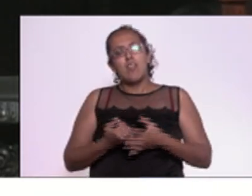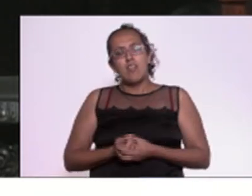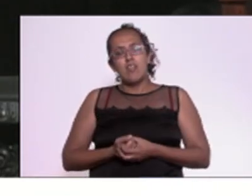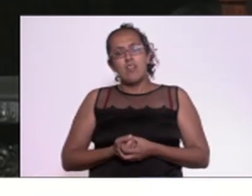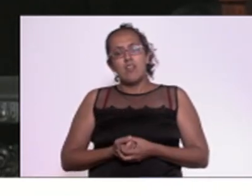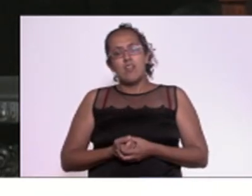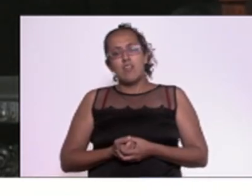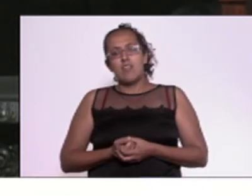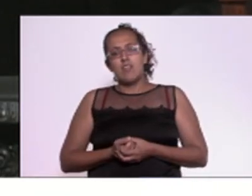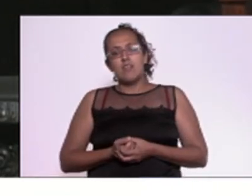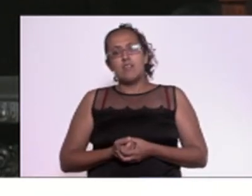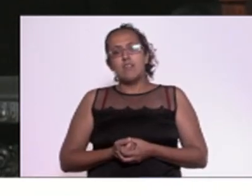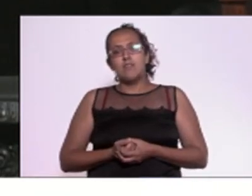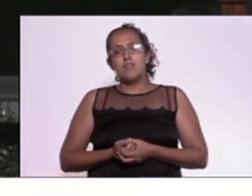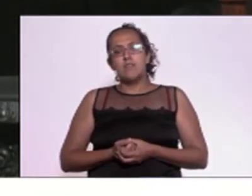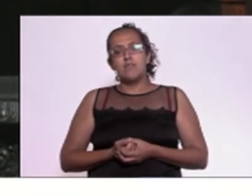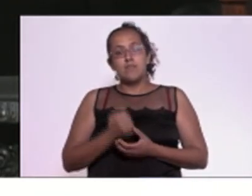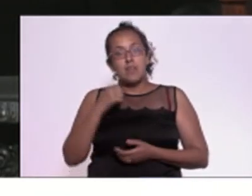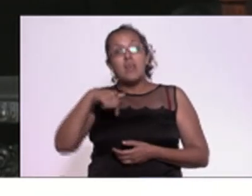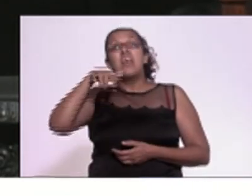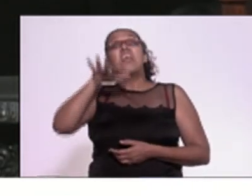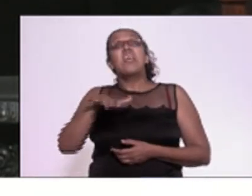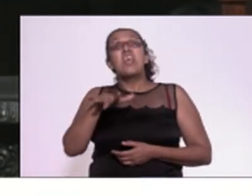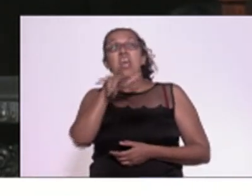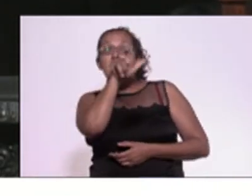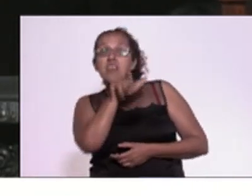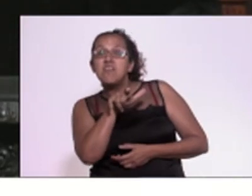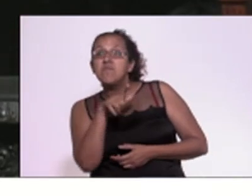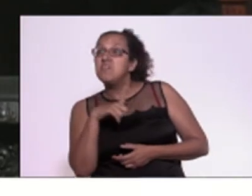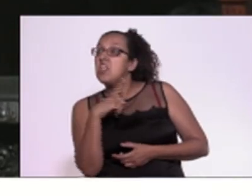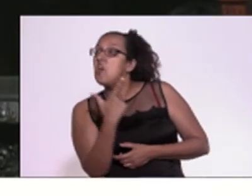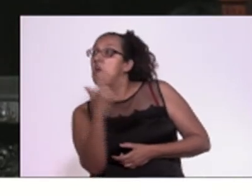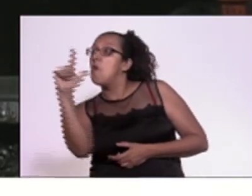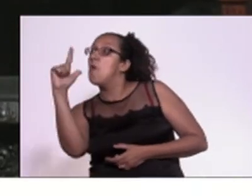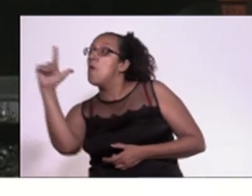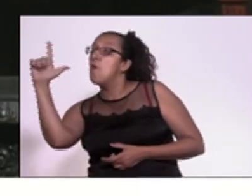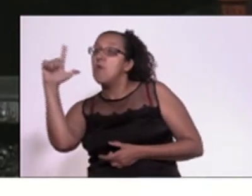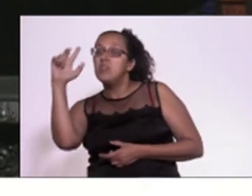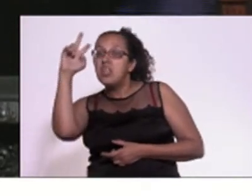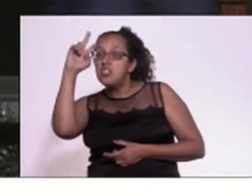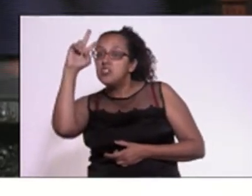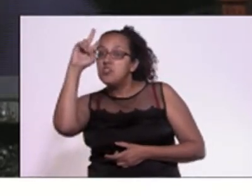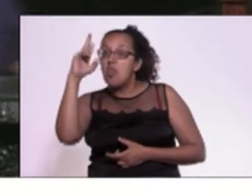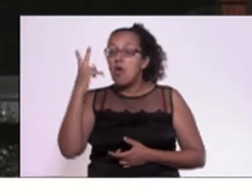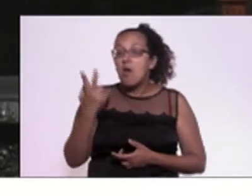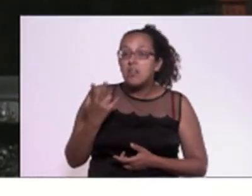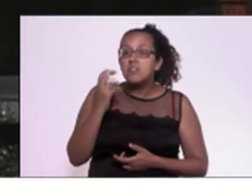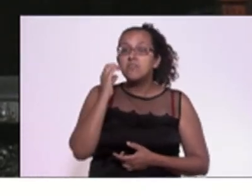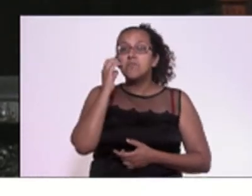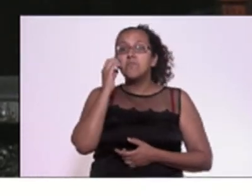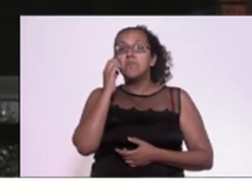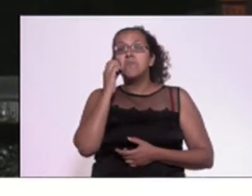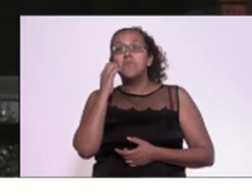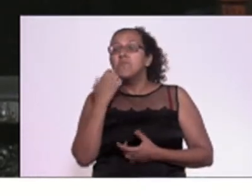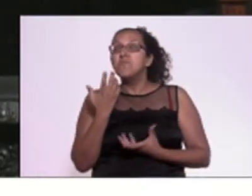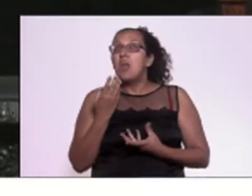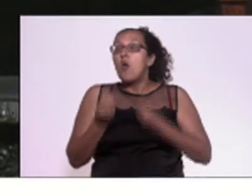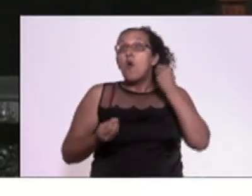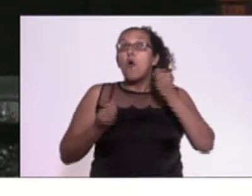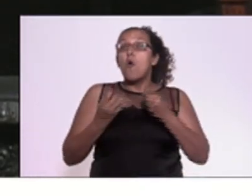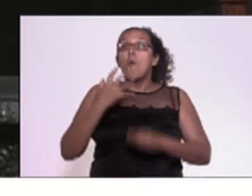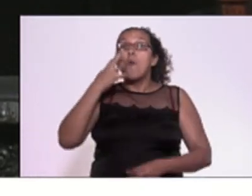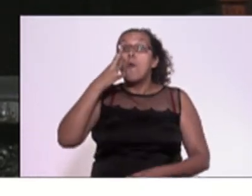exibe apenas filmes nacionais. Guadalupe é um bairro da Zona Norte do município do Rio de Janeiro. Foi em